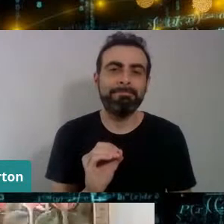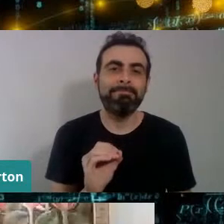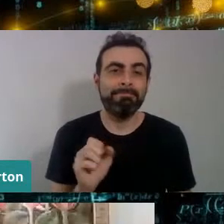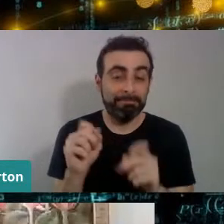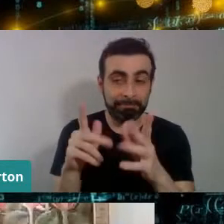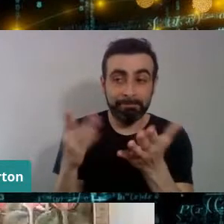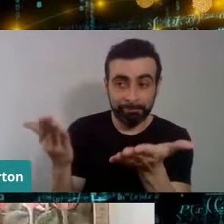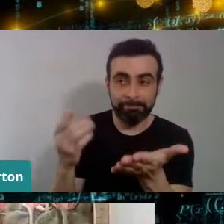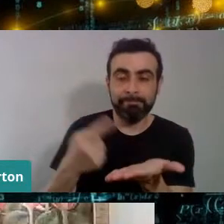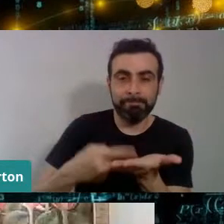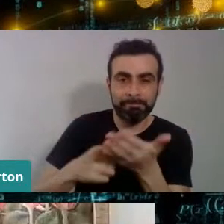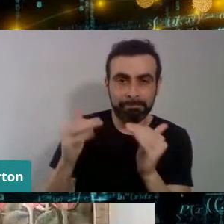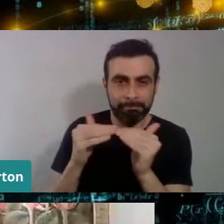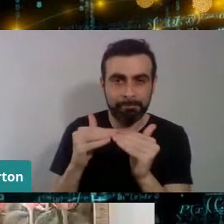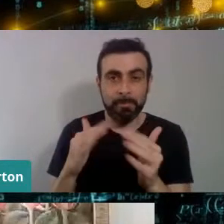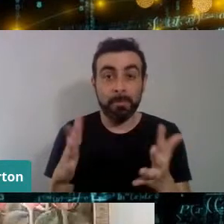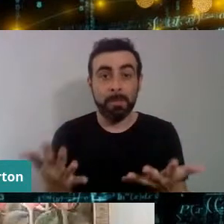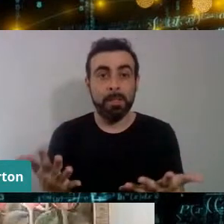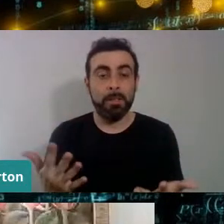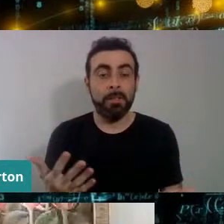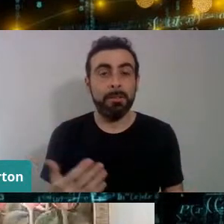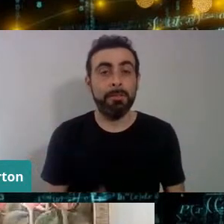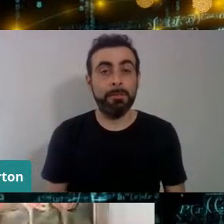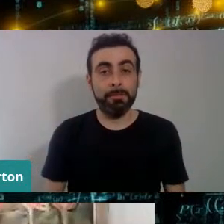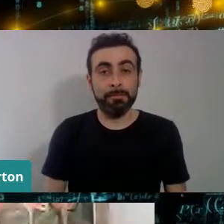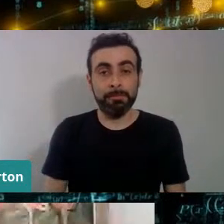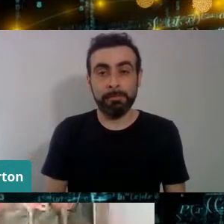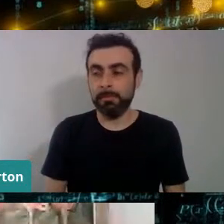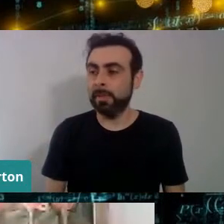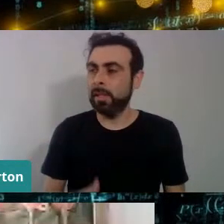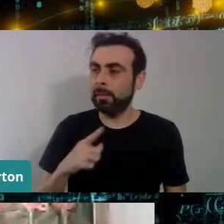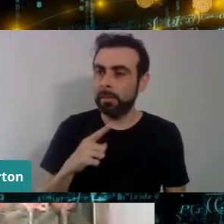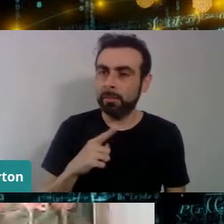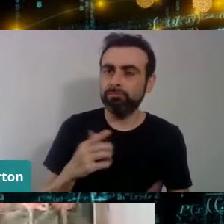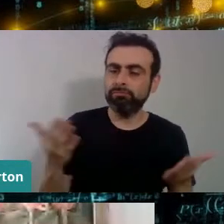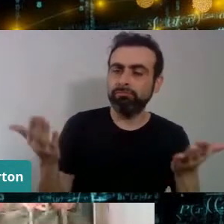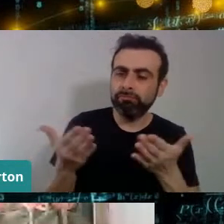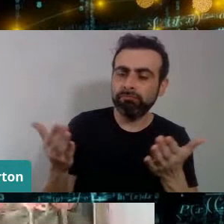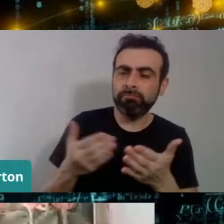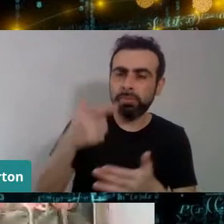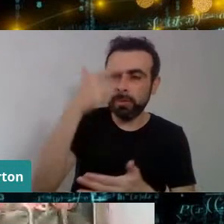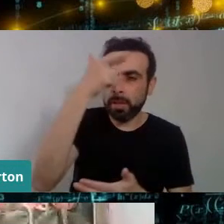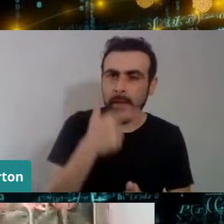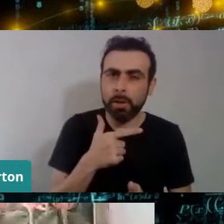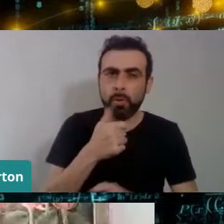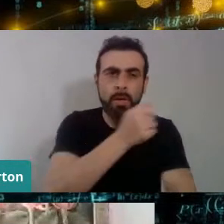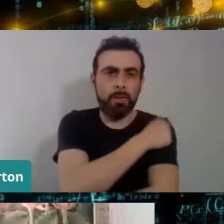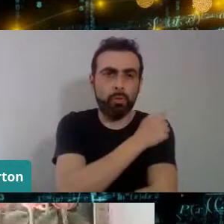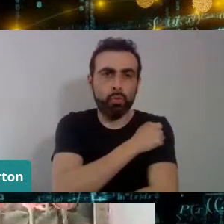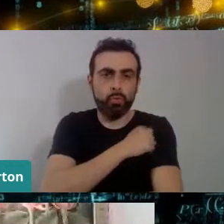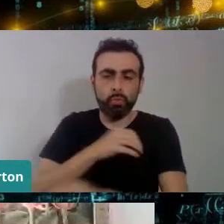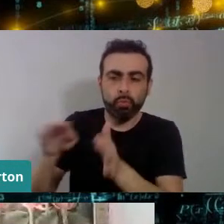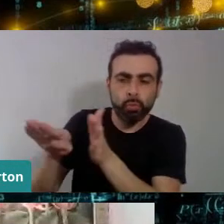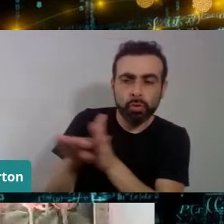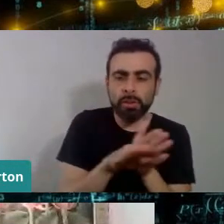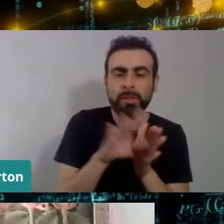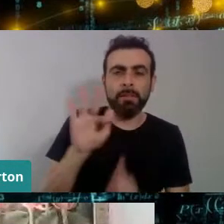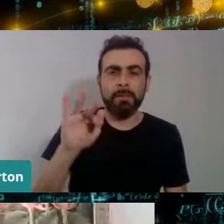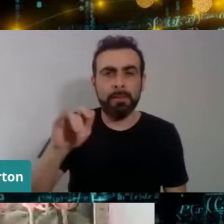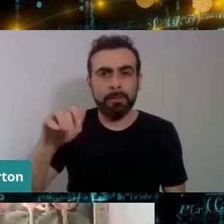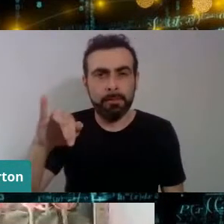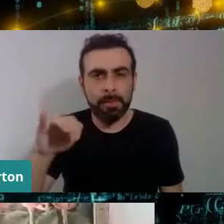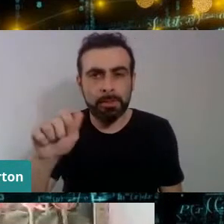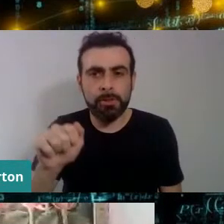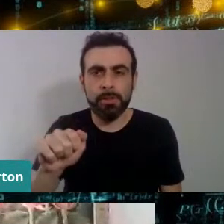janela de 70, né, Guido? Mas agora, eu cheguei na Fafija como aluno, né? Em